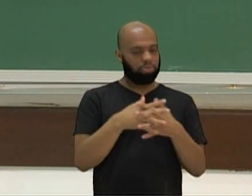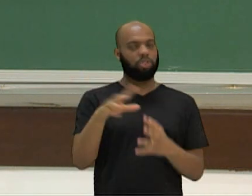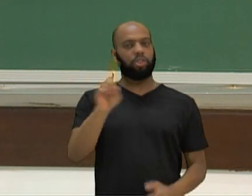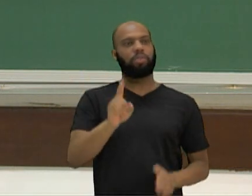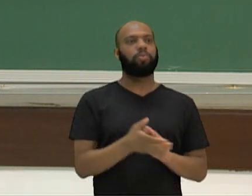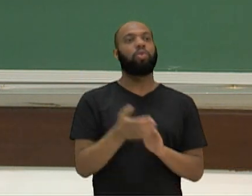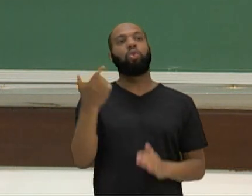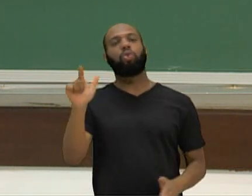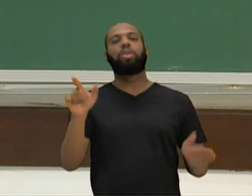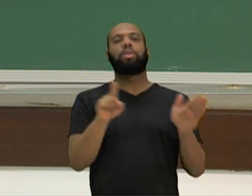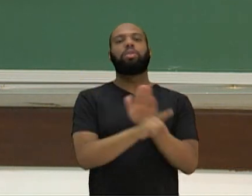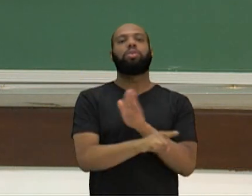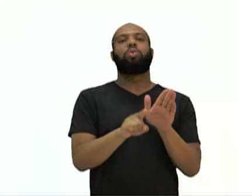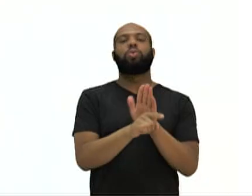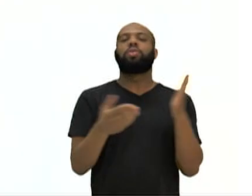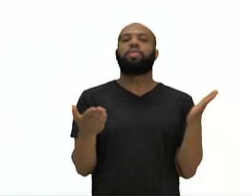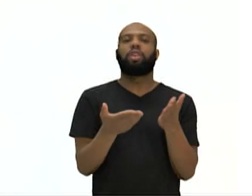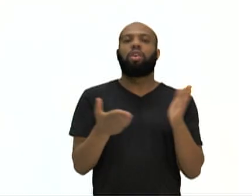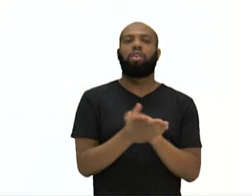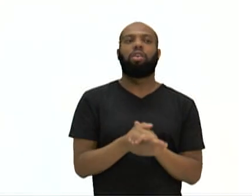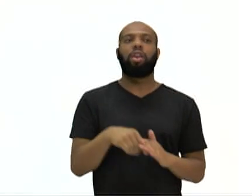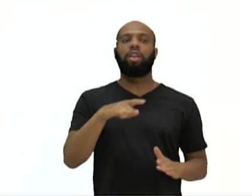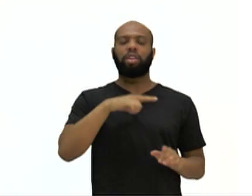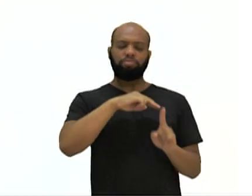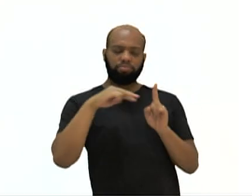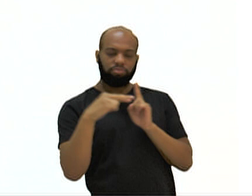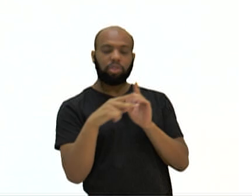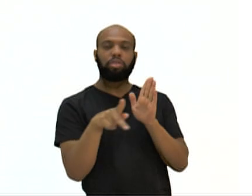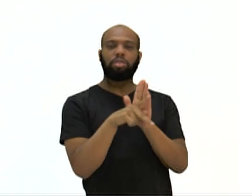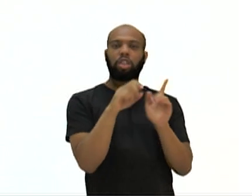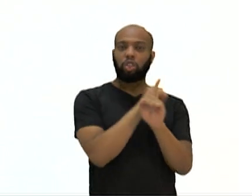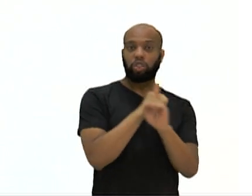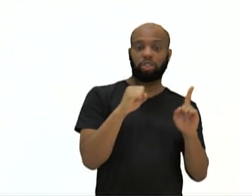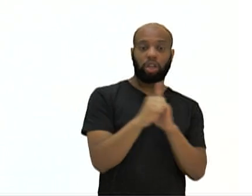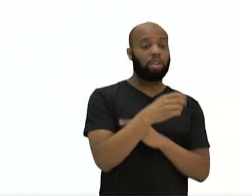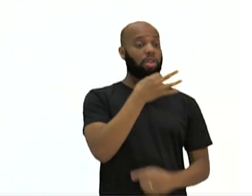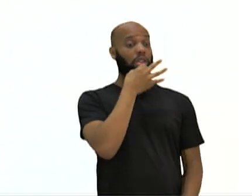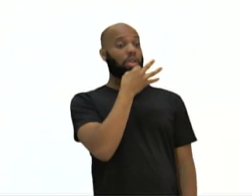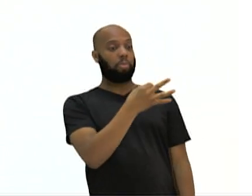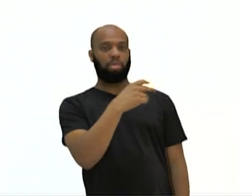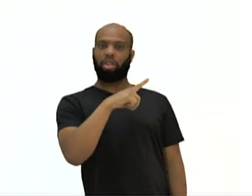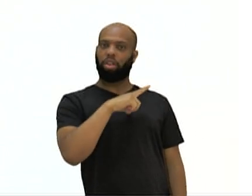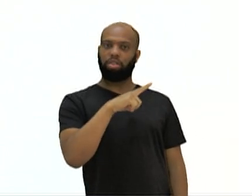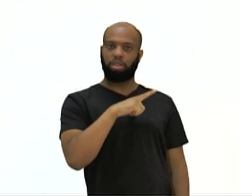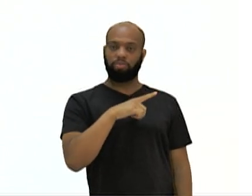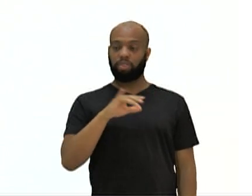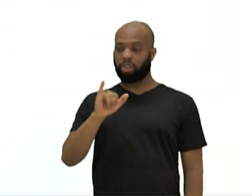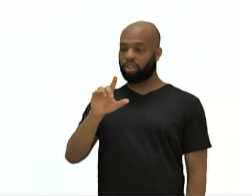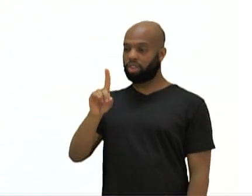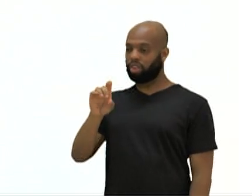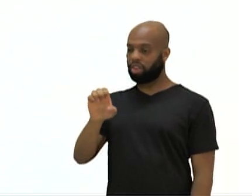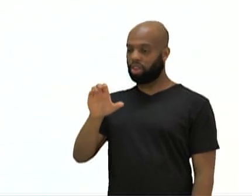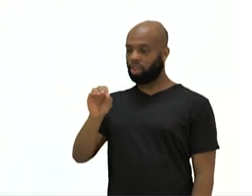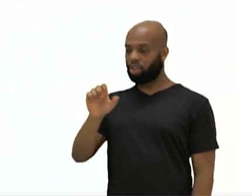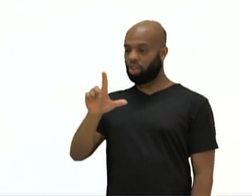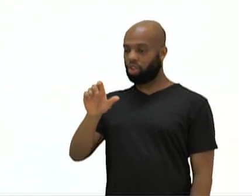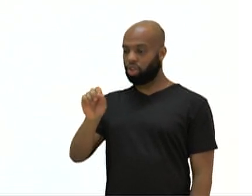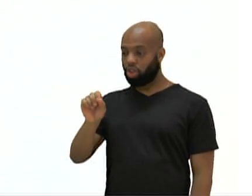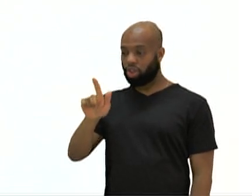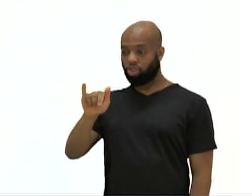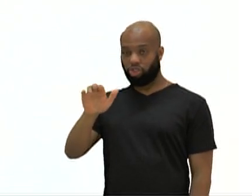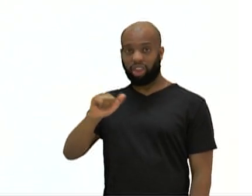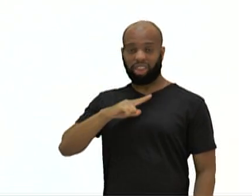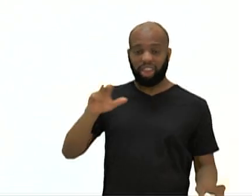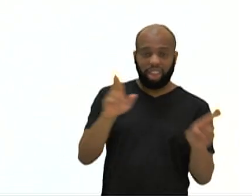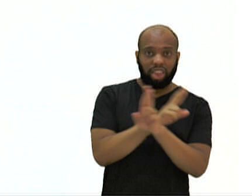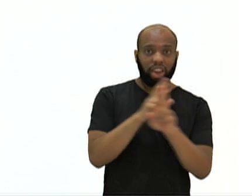Mais um quiz, então. Segundo a perspectiva sociológica crítica, a ideologia possui relação com as ideias